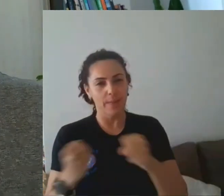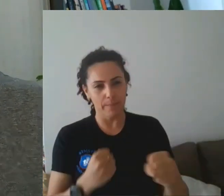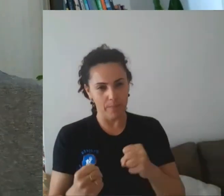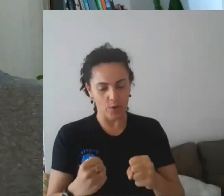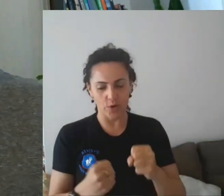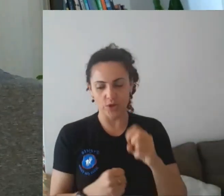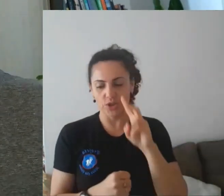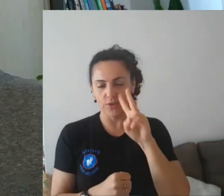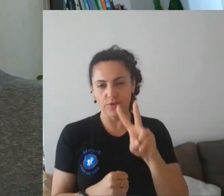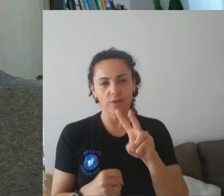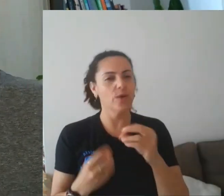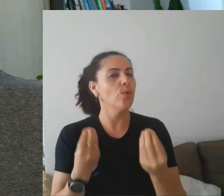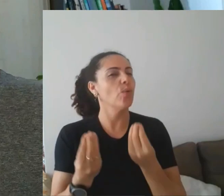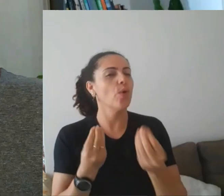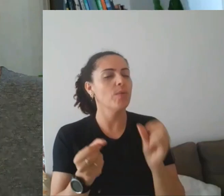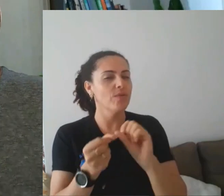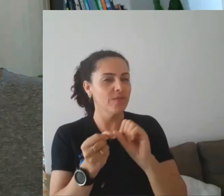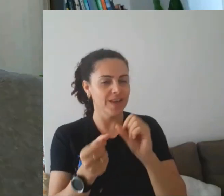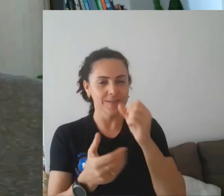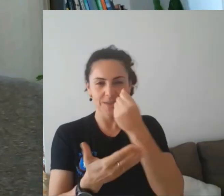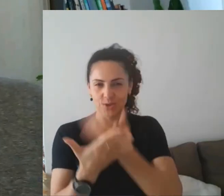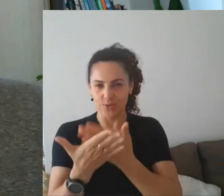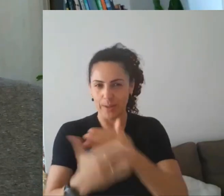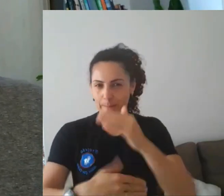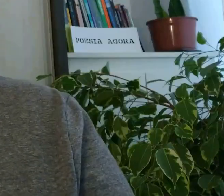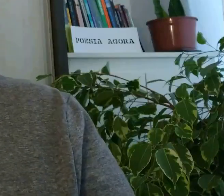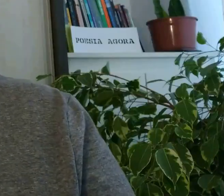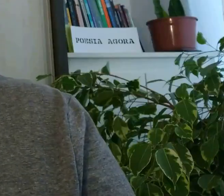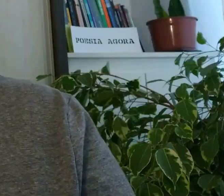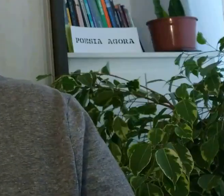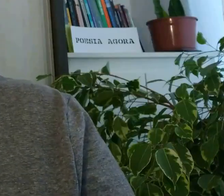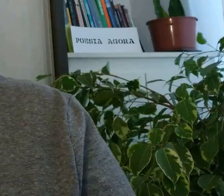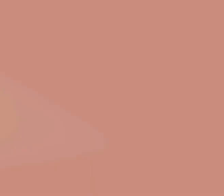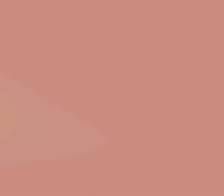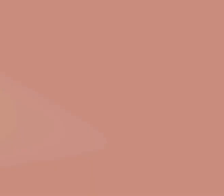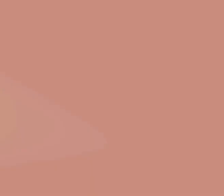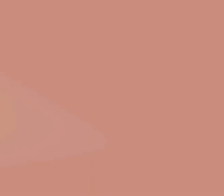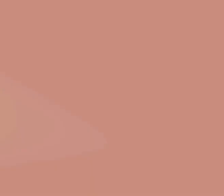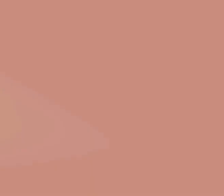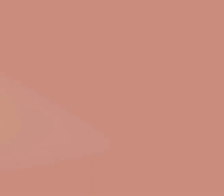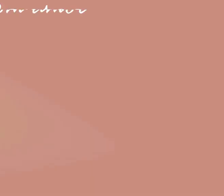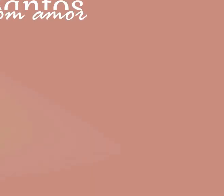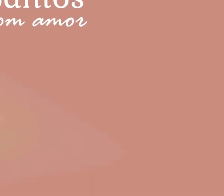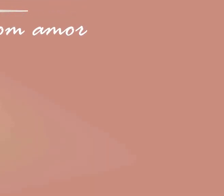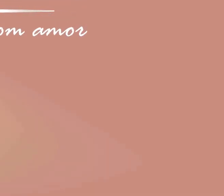usado nessa aula para te ajudar nos estudos. Um beijão e até a próxima aula!